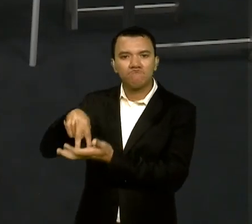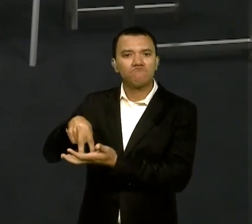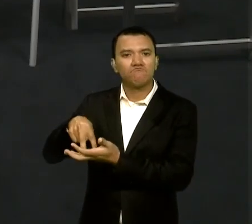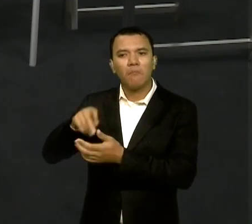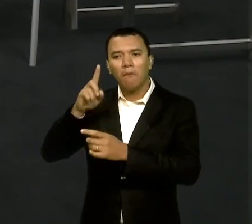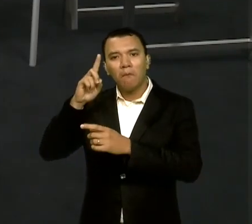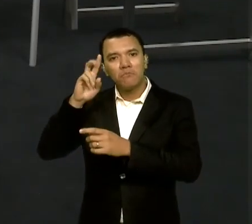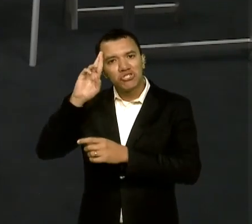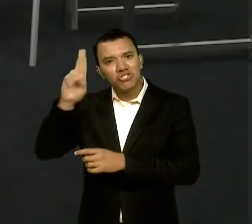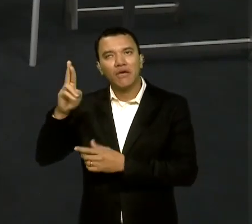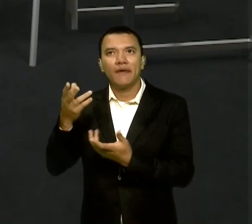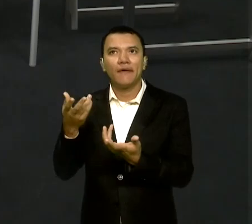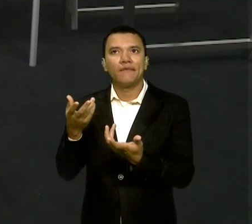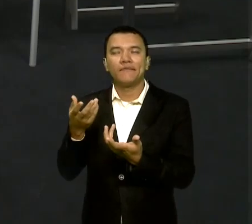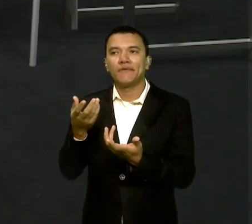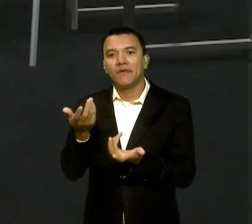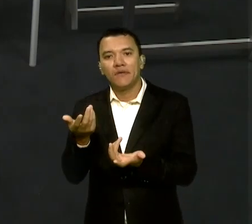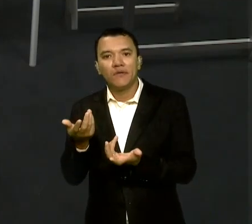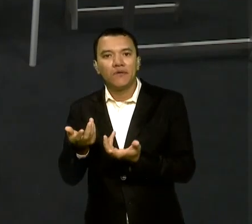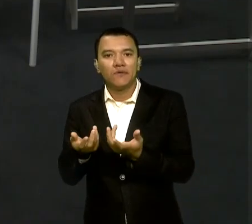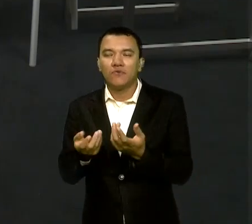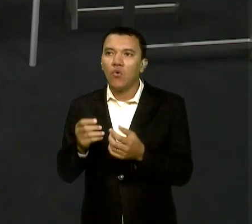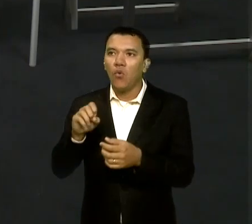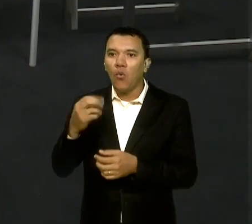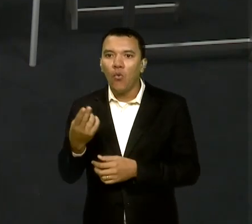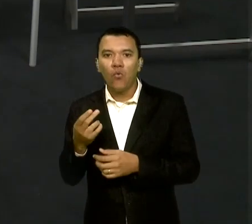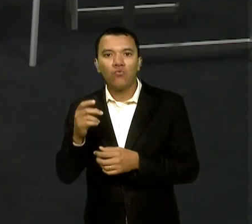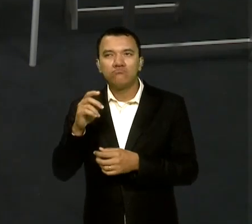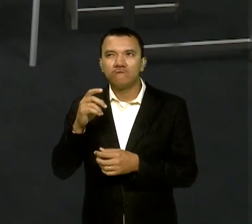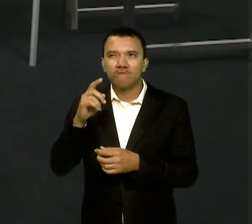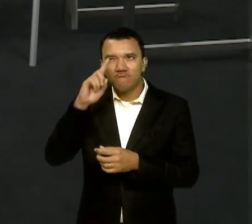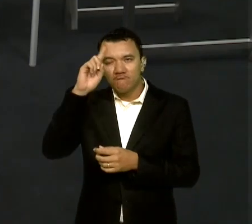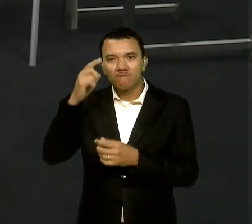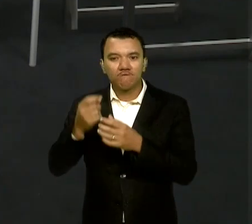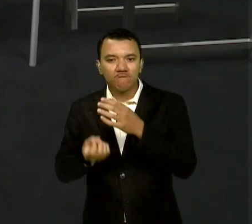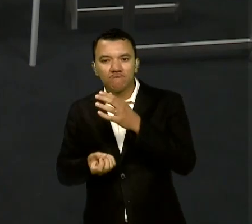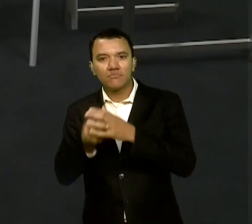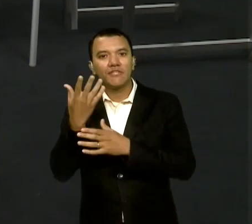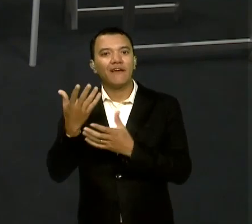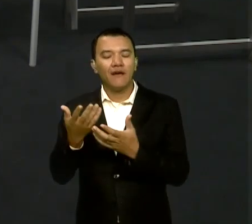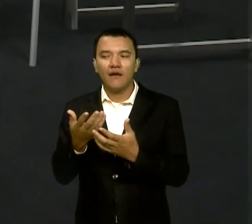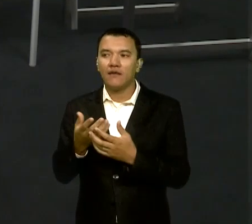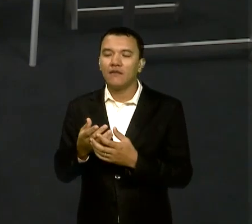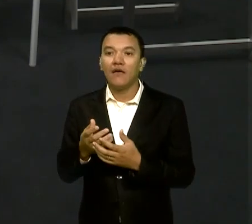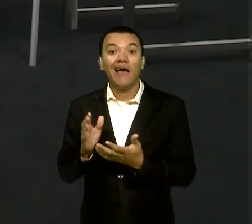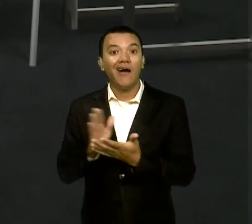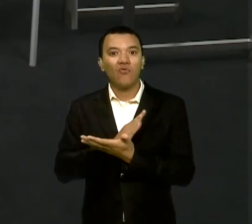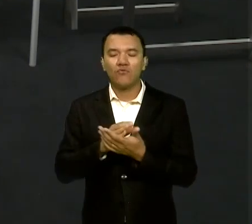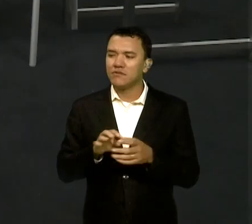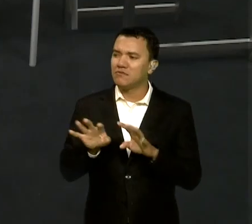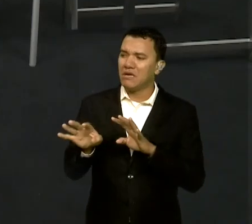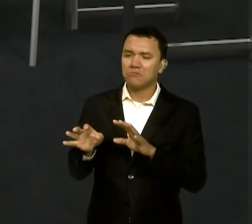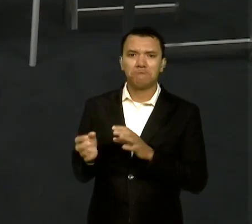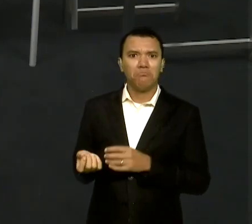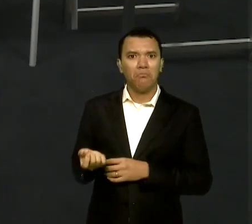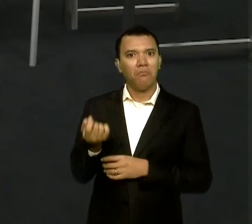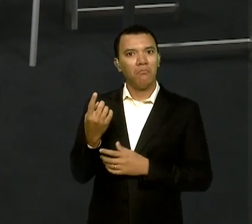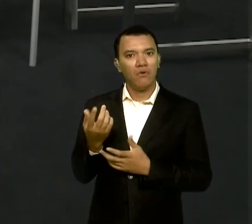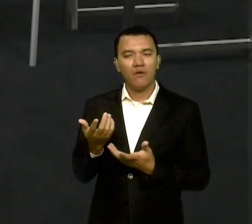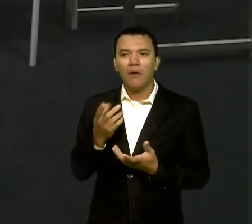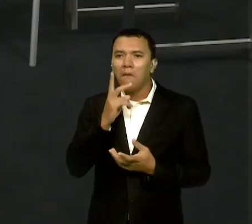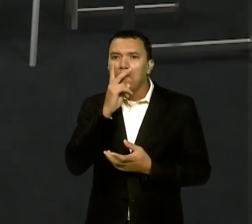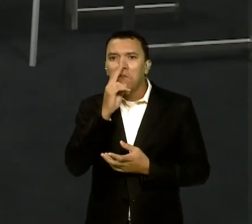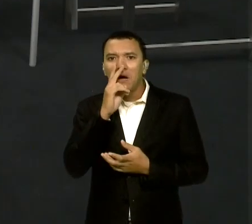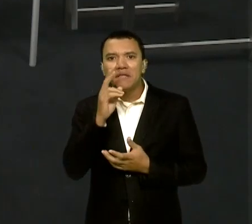criação, de potência, sim, né? Uhum. A gente fala sobre isso com um espanto de que parece que somente agora